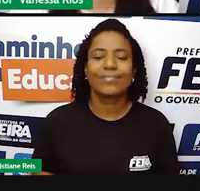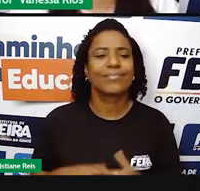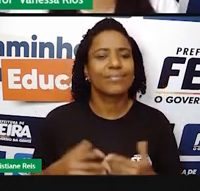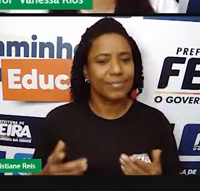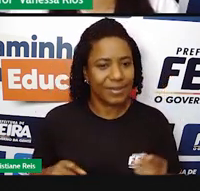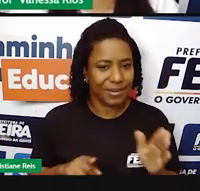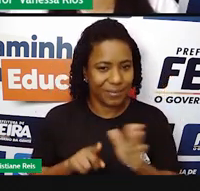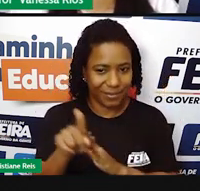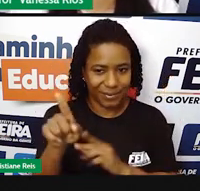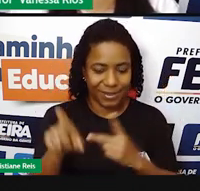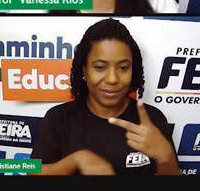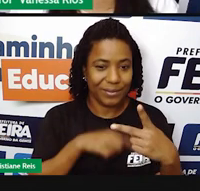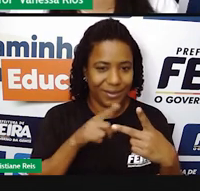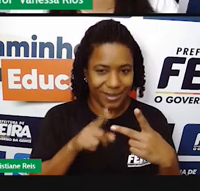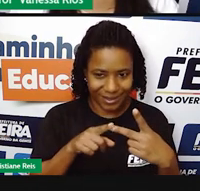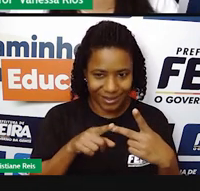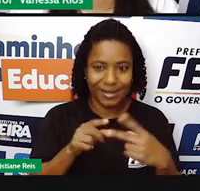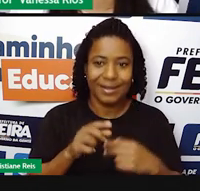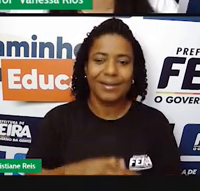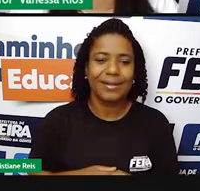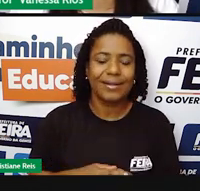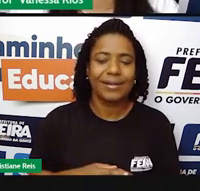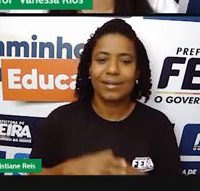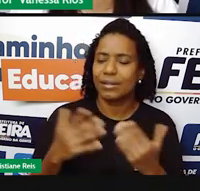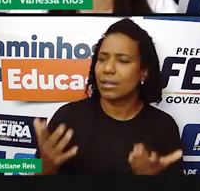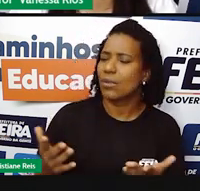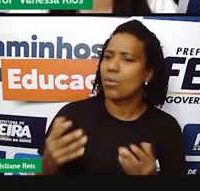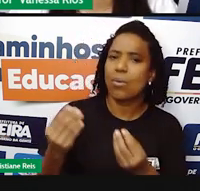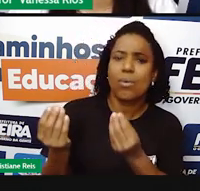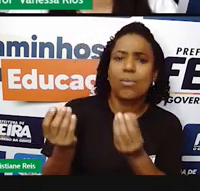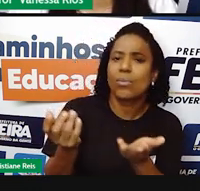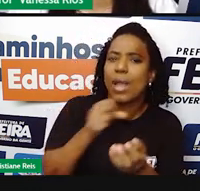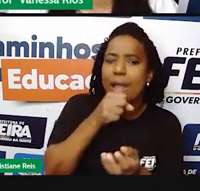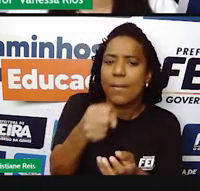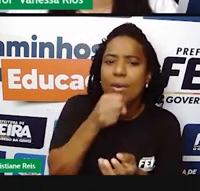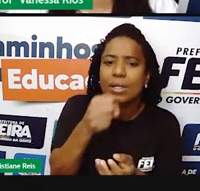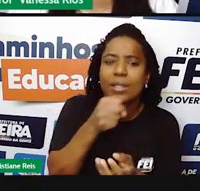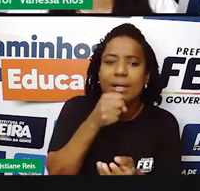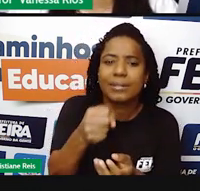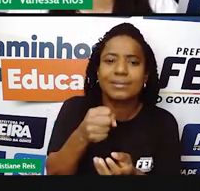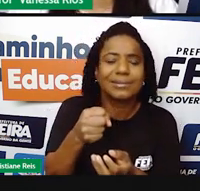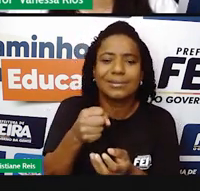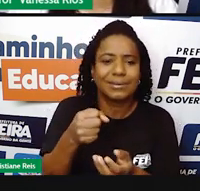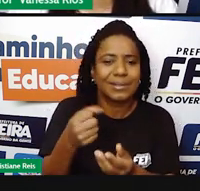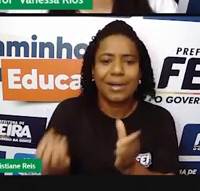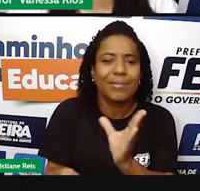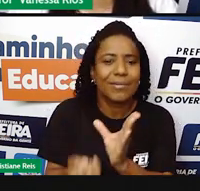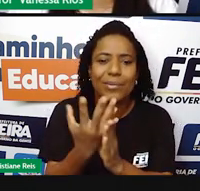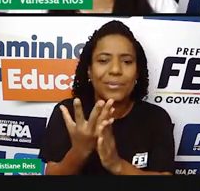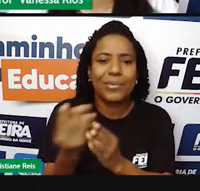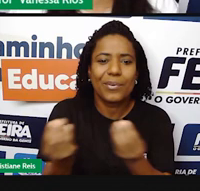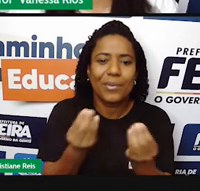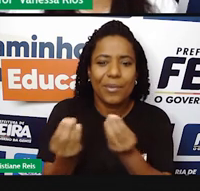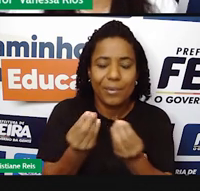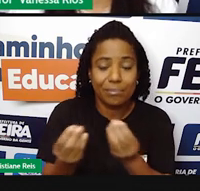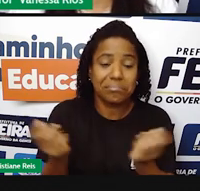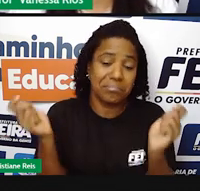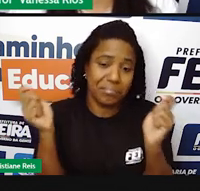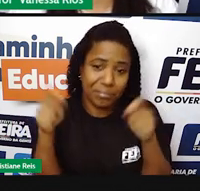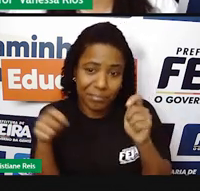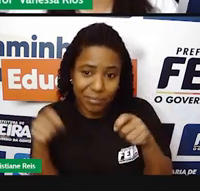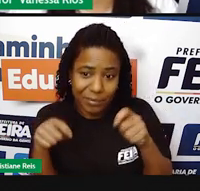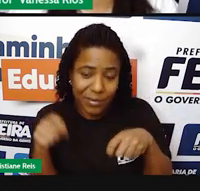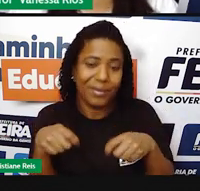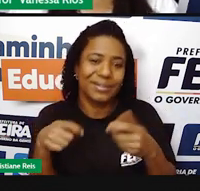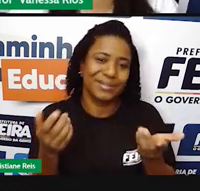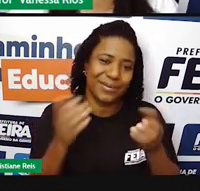Quais os suportes em que as reportagens aparecem geralmente? Nós vimos aí que as reportagens podem